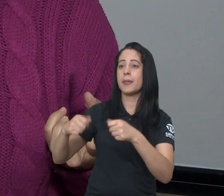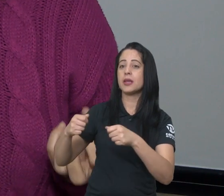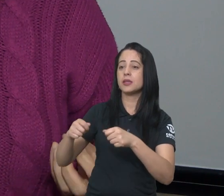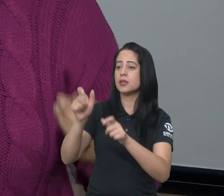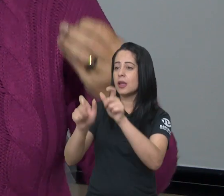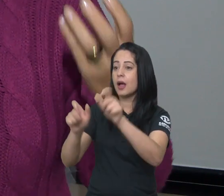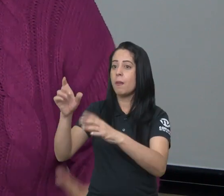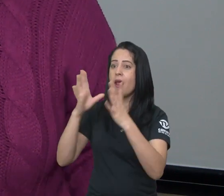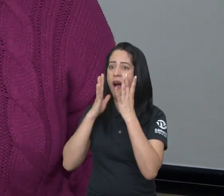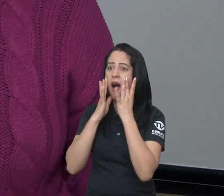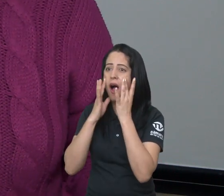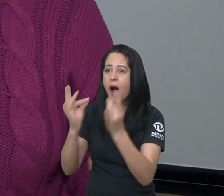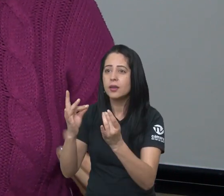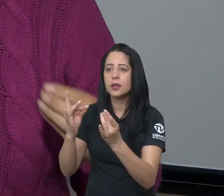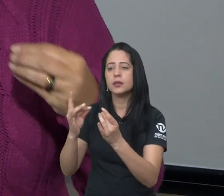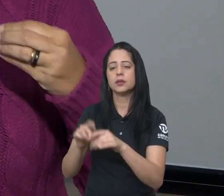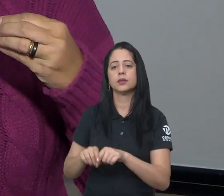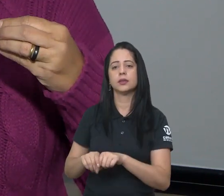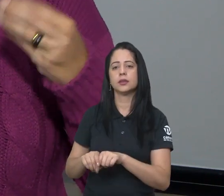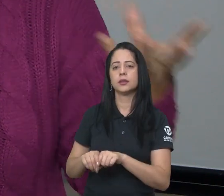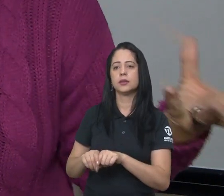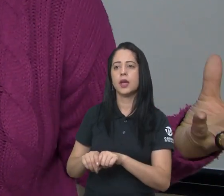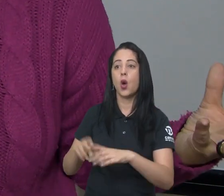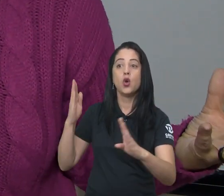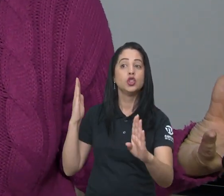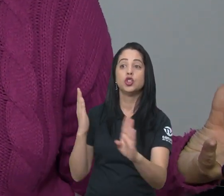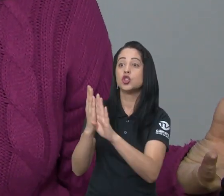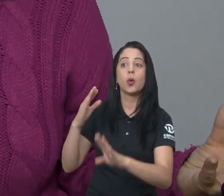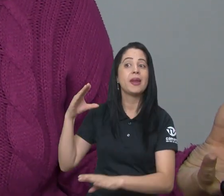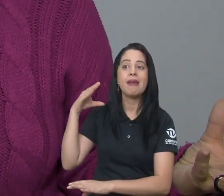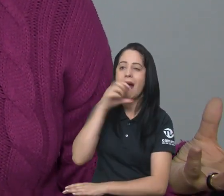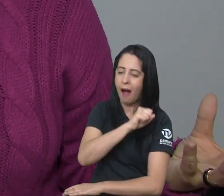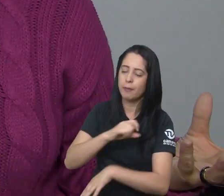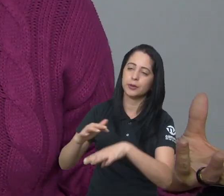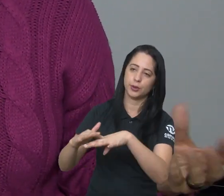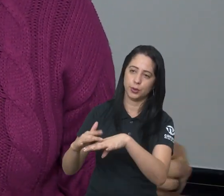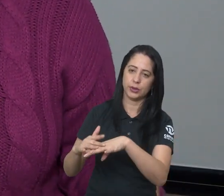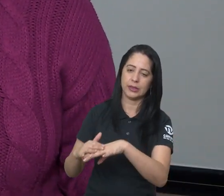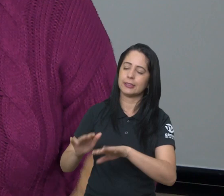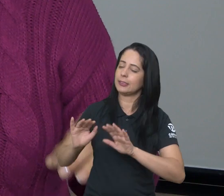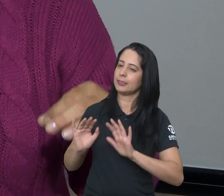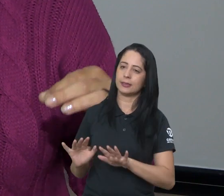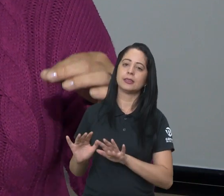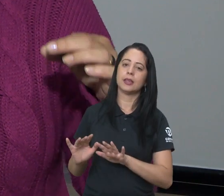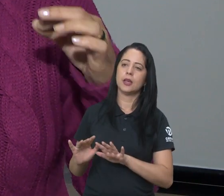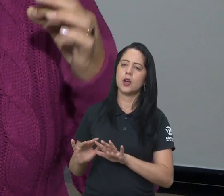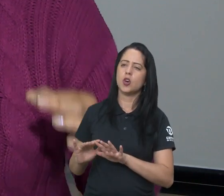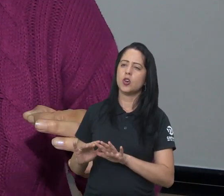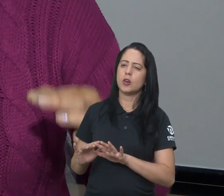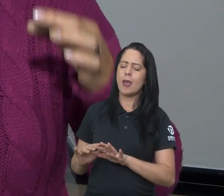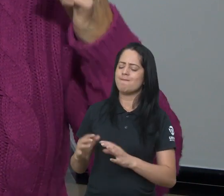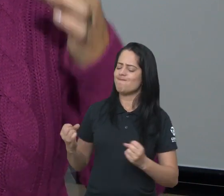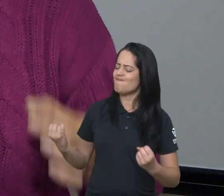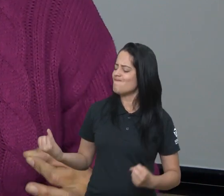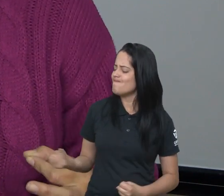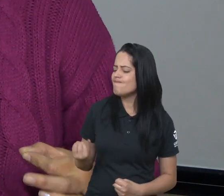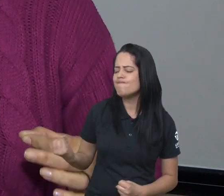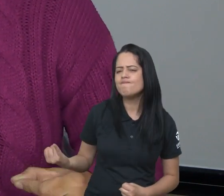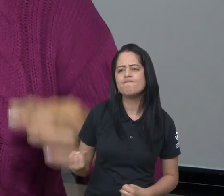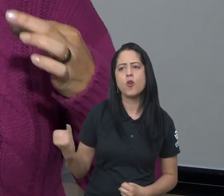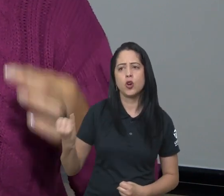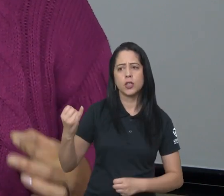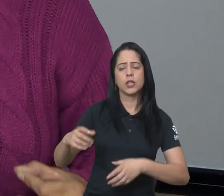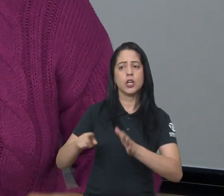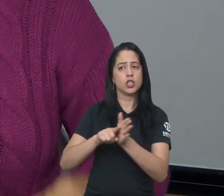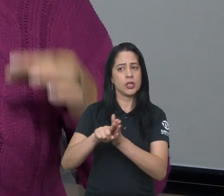essas mulheres para fazer e diagnosticar o mais rápido possível. Então, é extremamente importante termos o